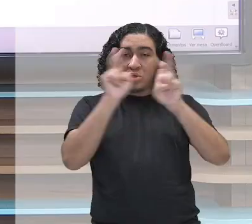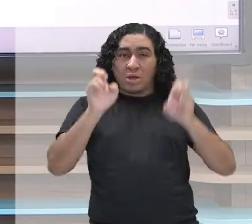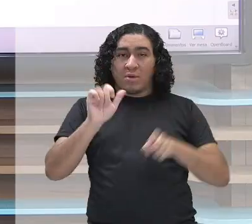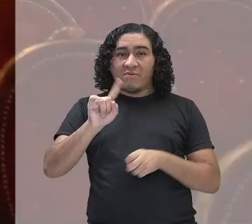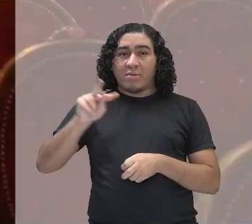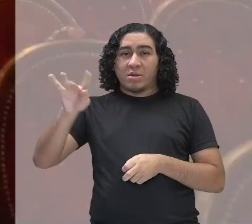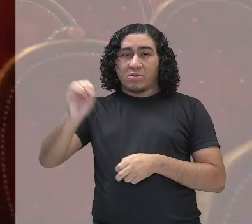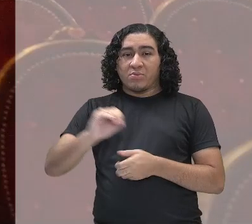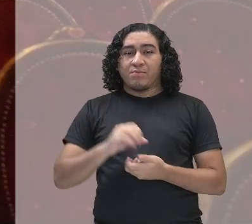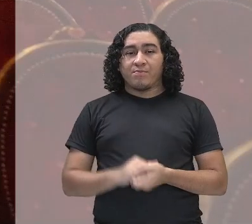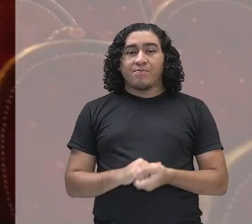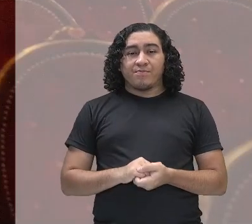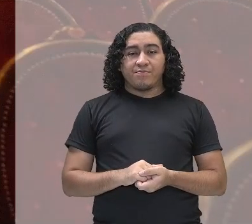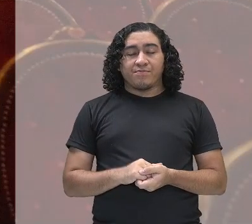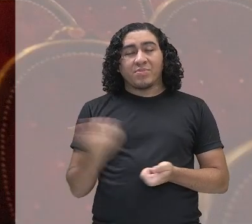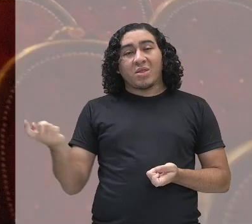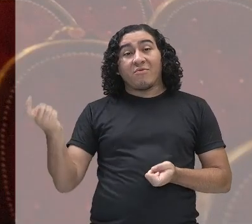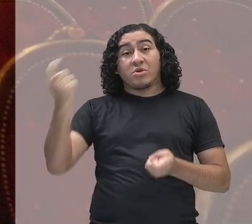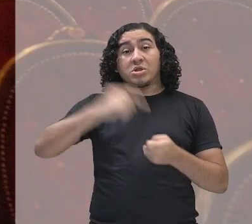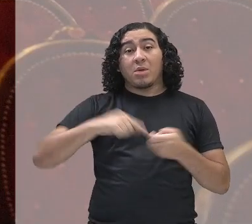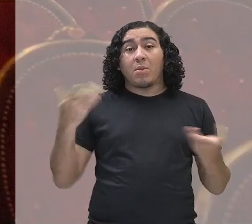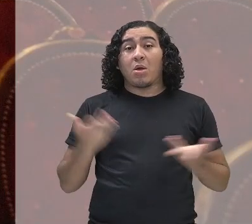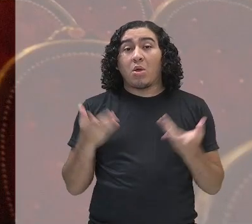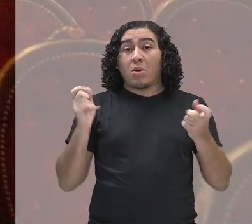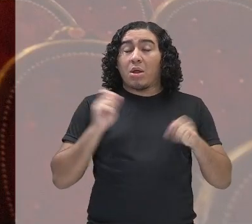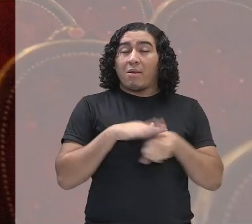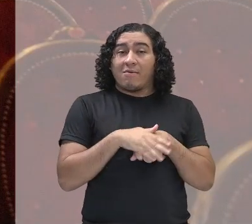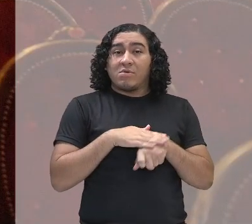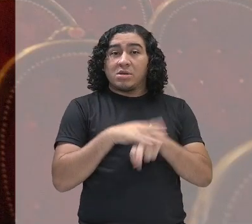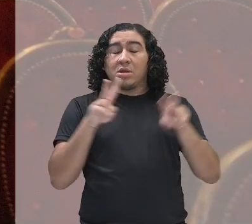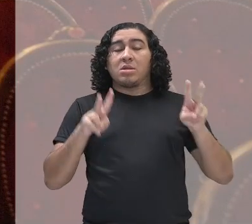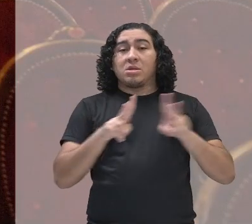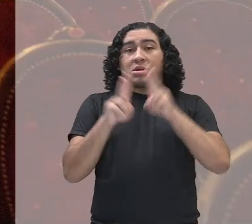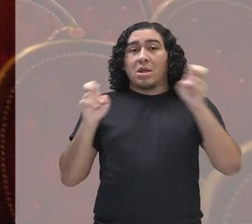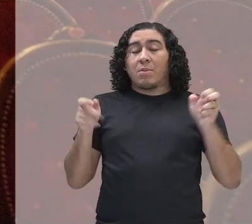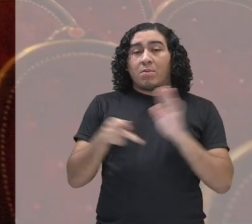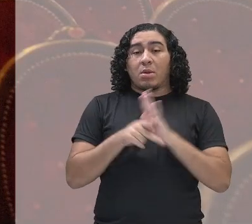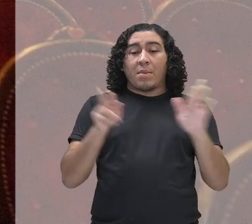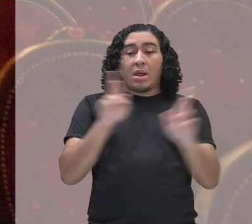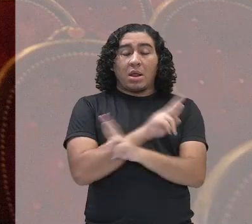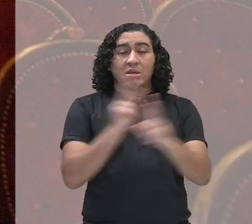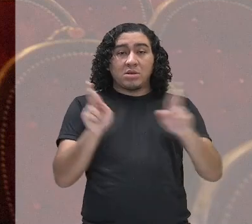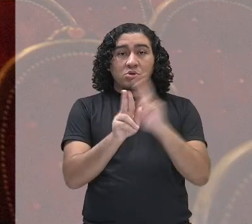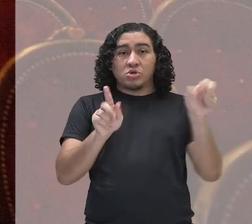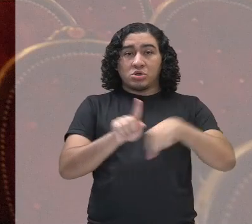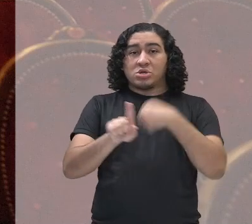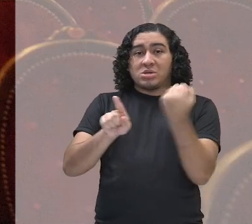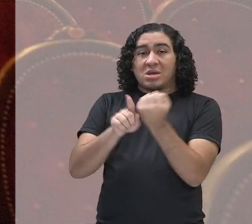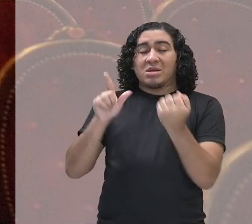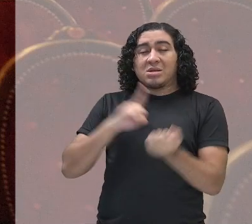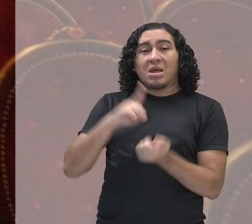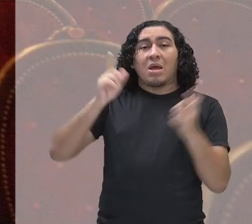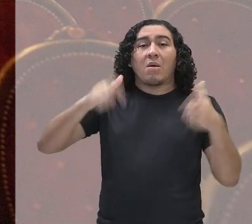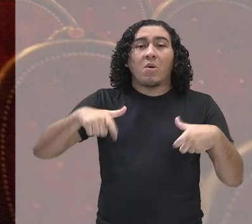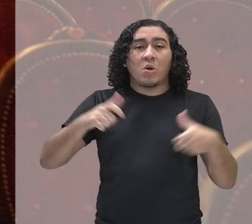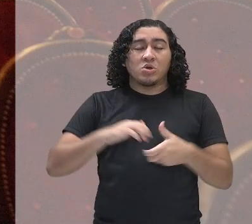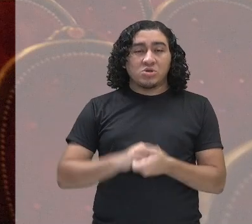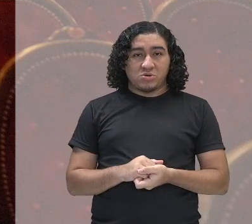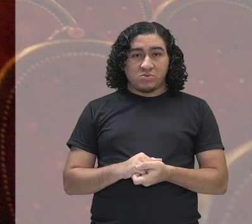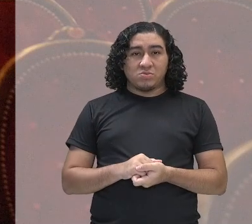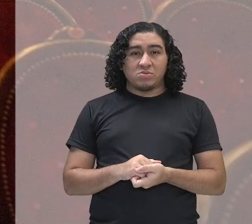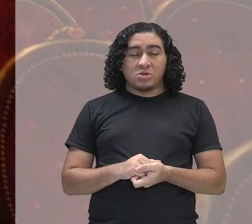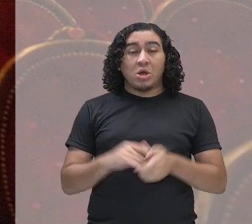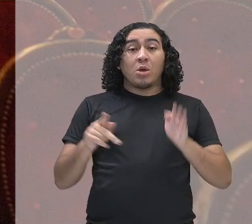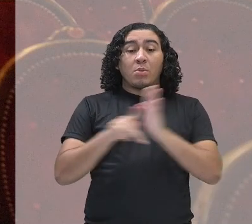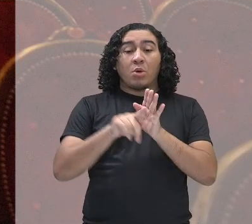aviamento. Voltamos dessa vez para conversarmos um pouquinho sobre as relações sociais existentes ali no